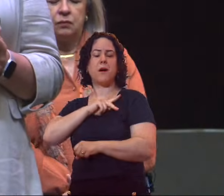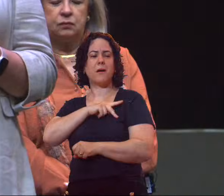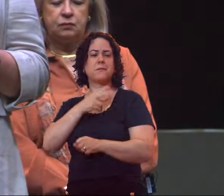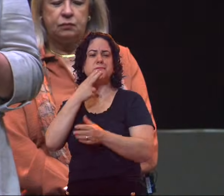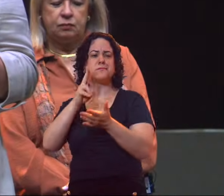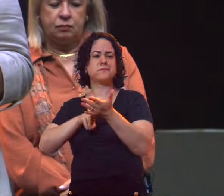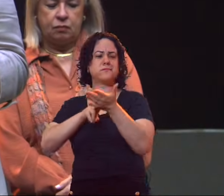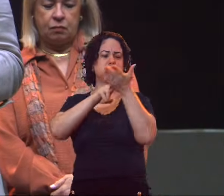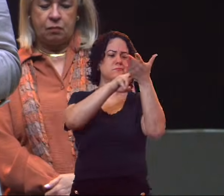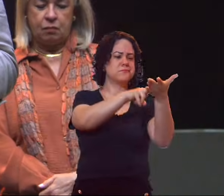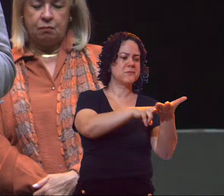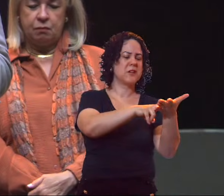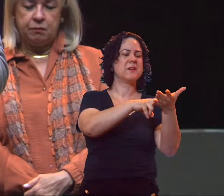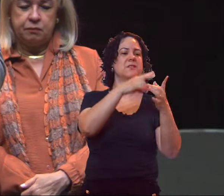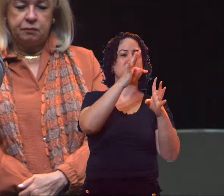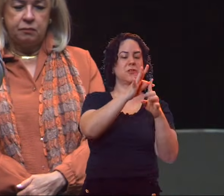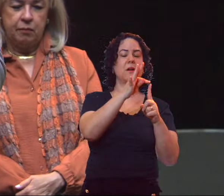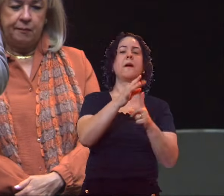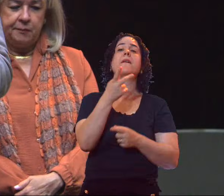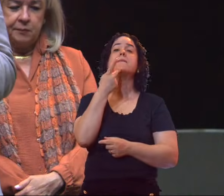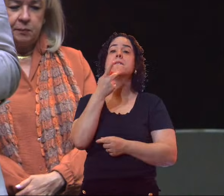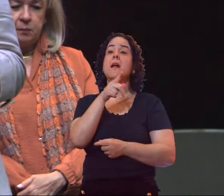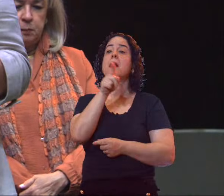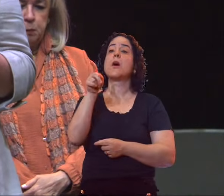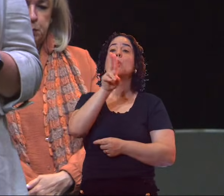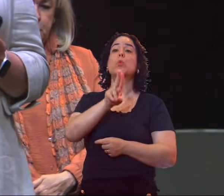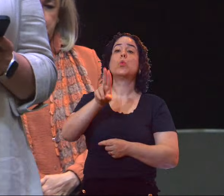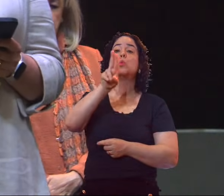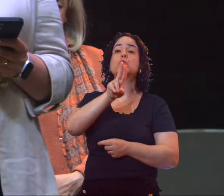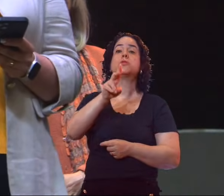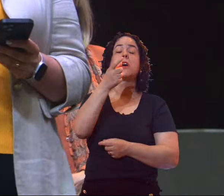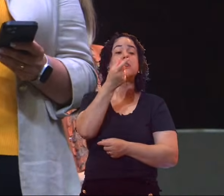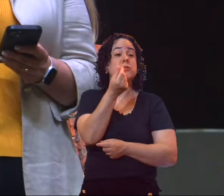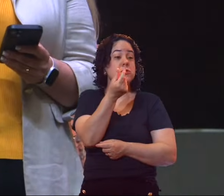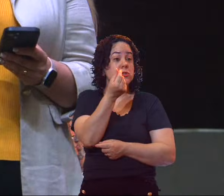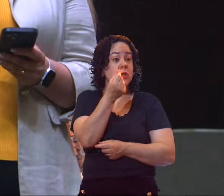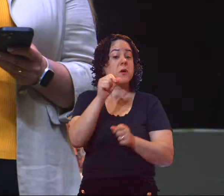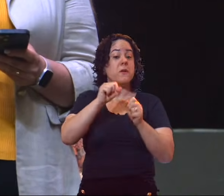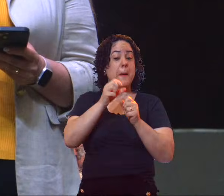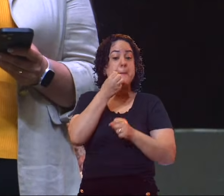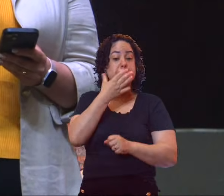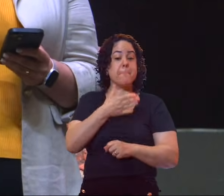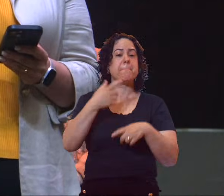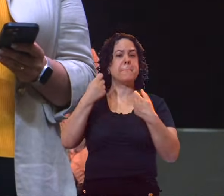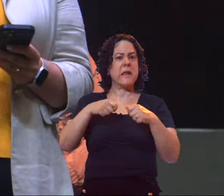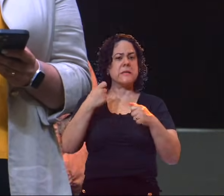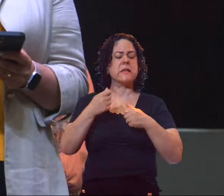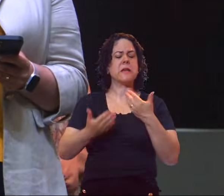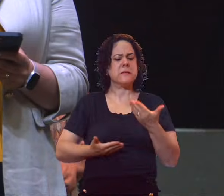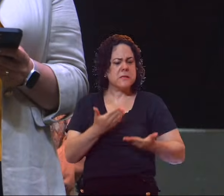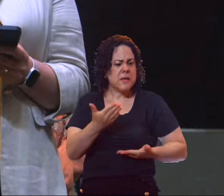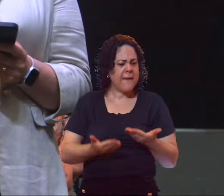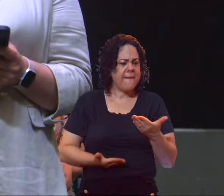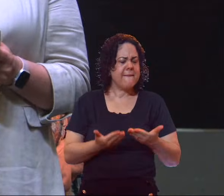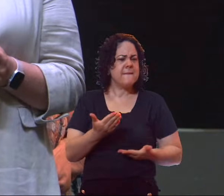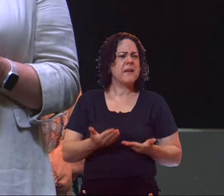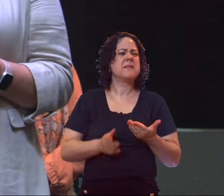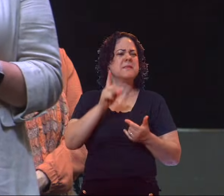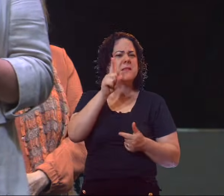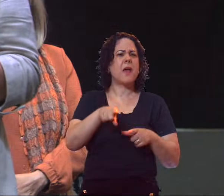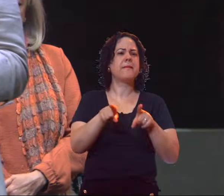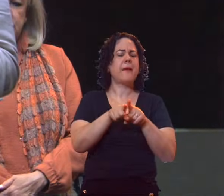diga-lhes que usem seu dinheiro para fazer o bem. Devem ser ricos em boas obras e generosos com